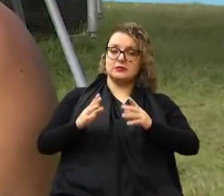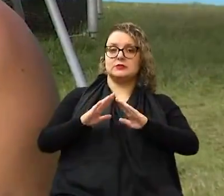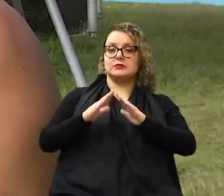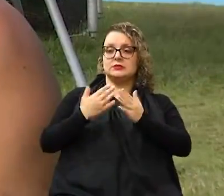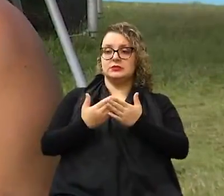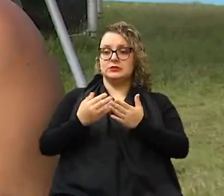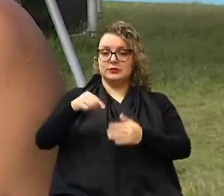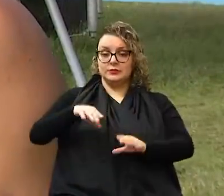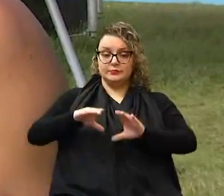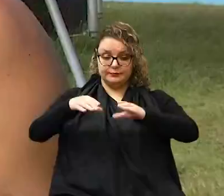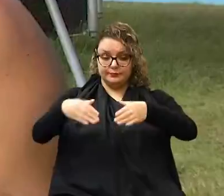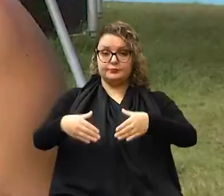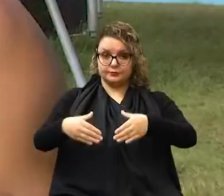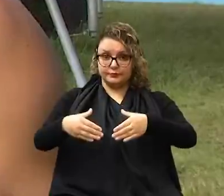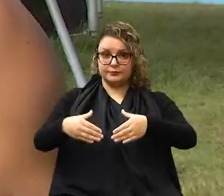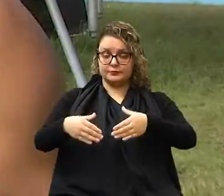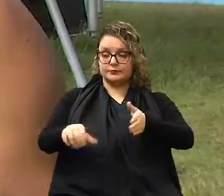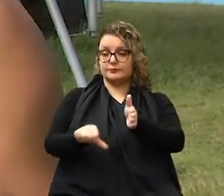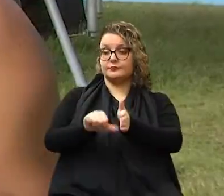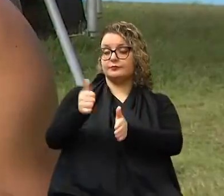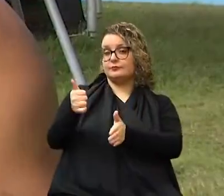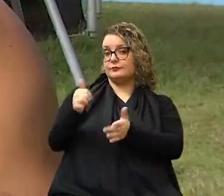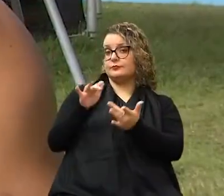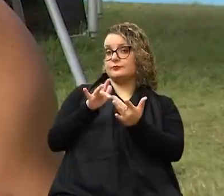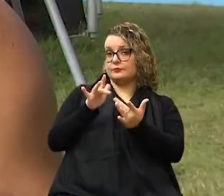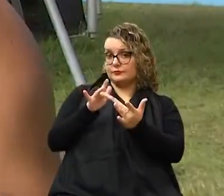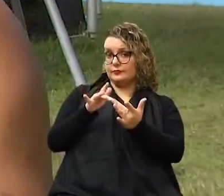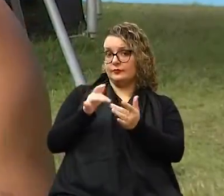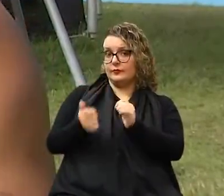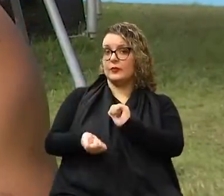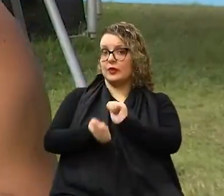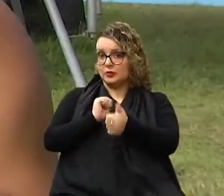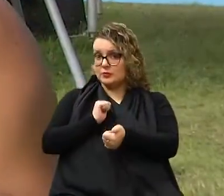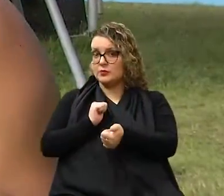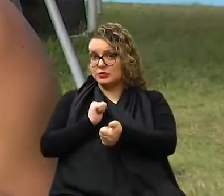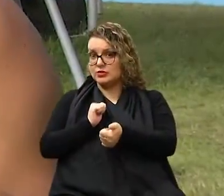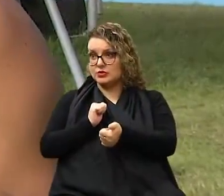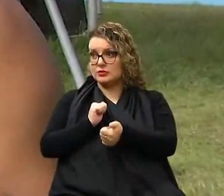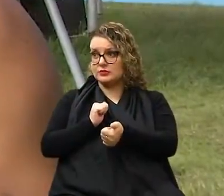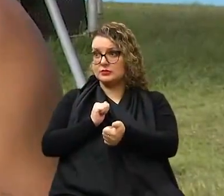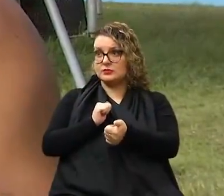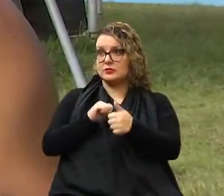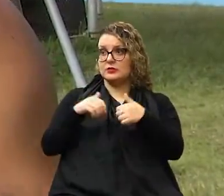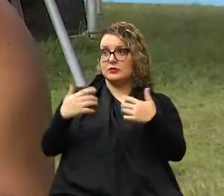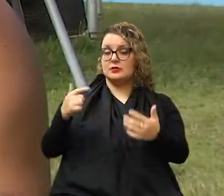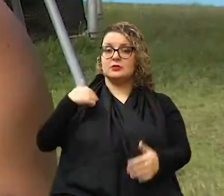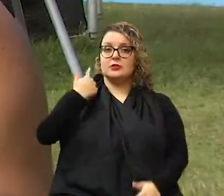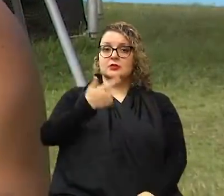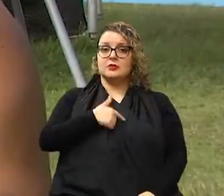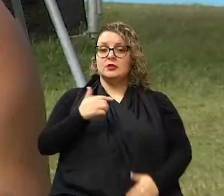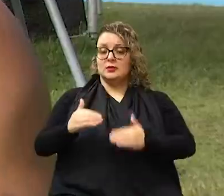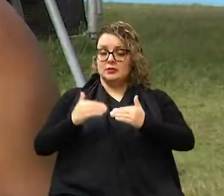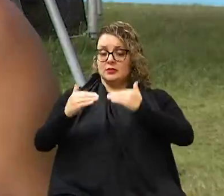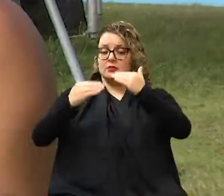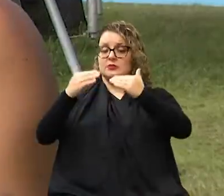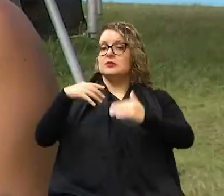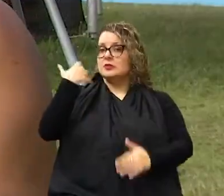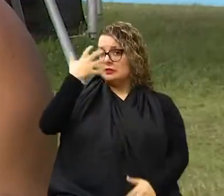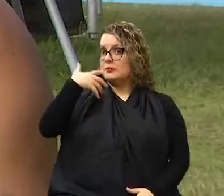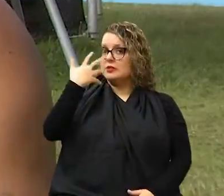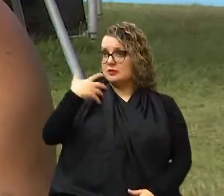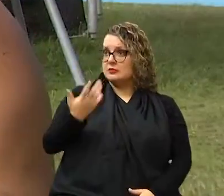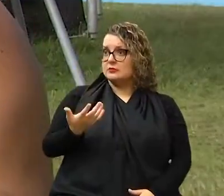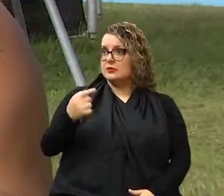na equipe, a gente teve um primeiro contato com o esporte e assim a gente desenvolveu